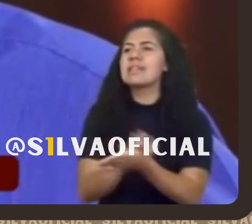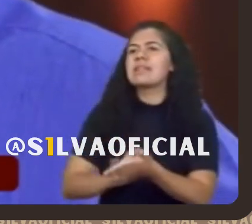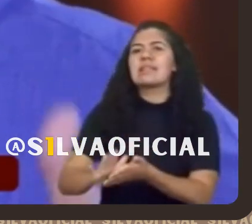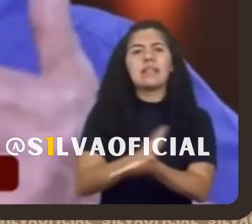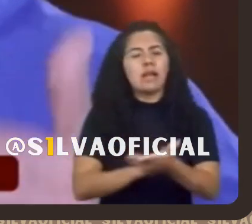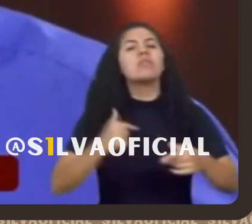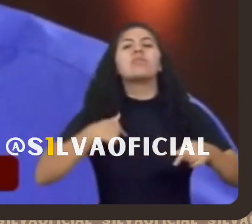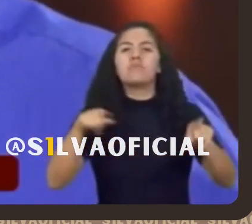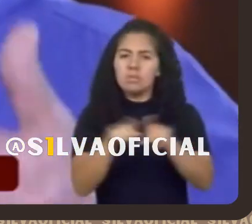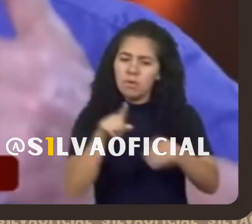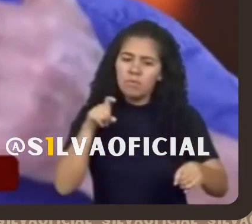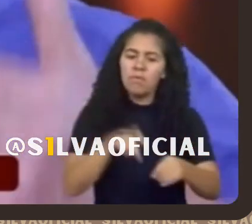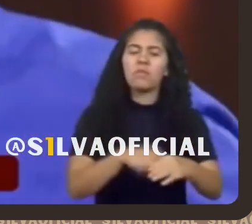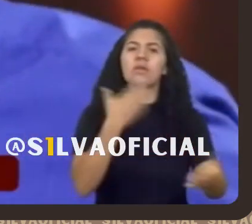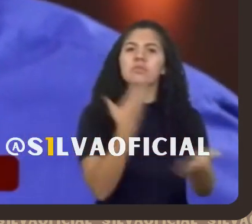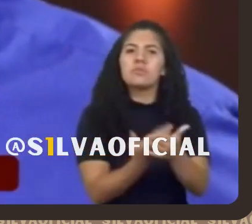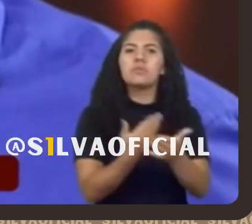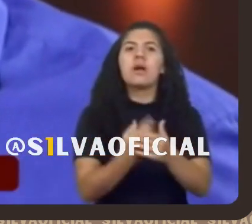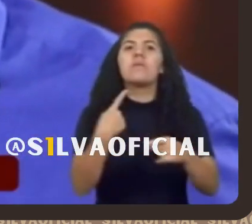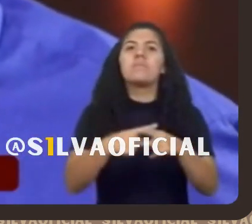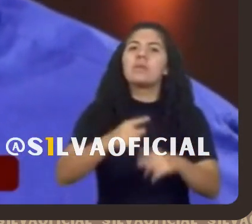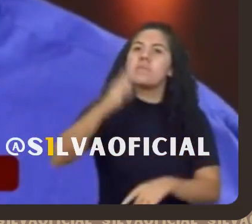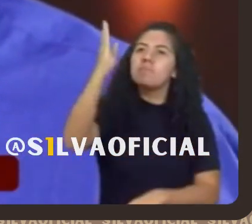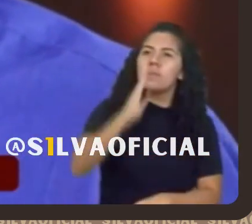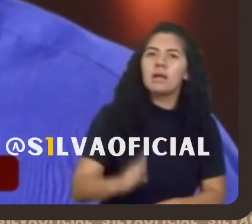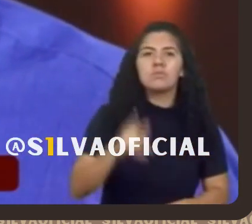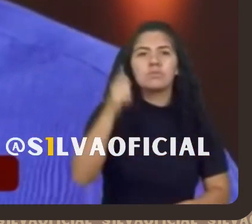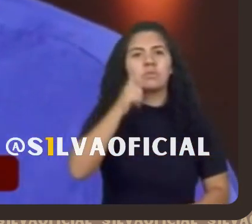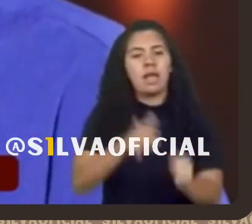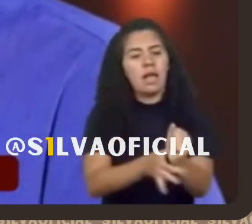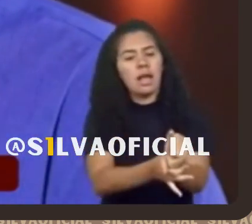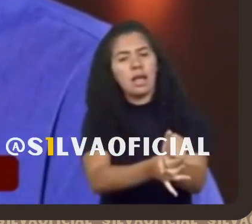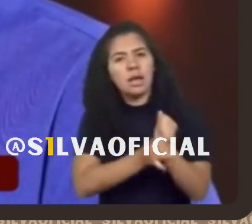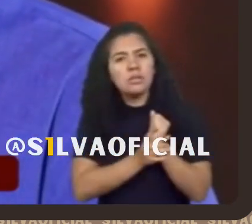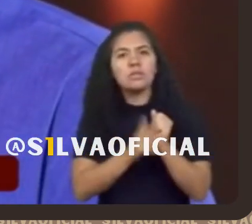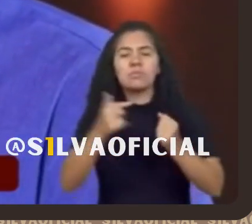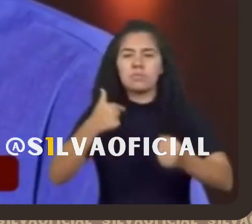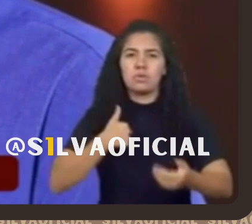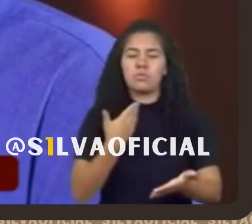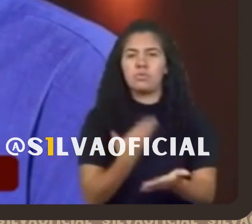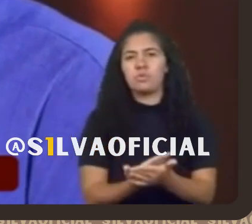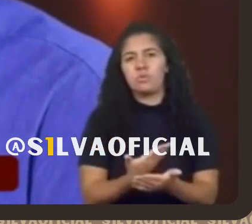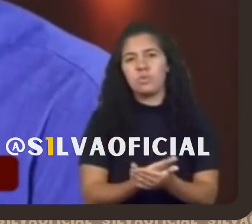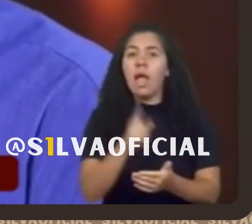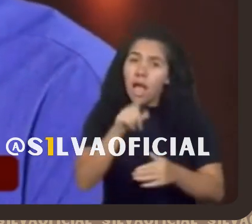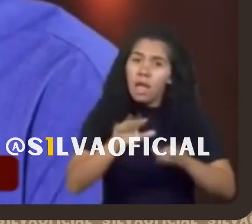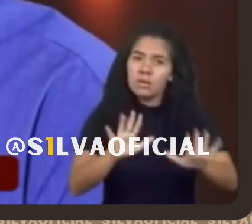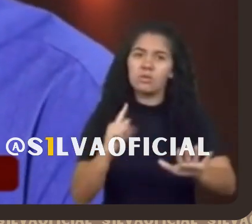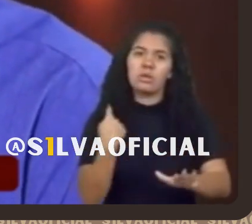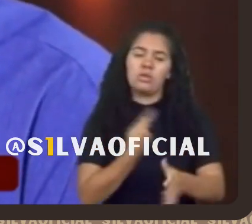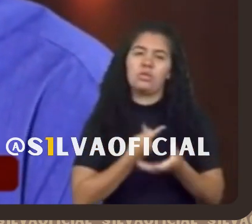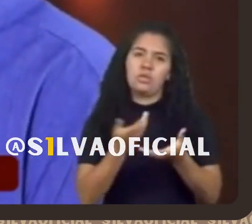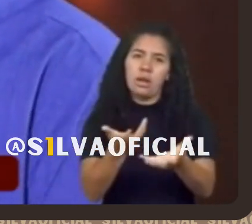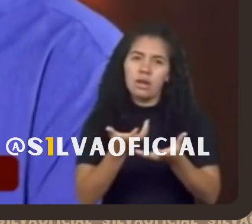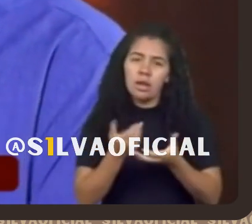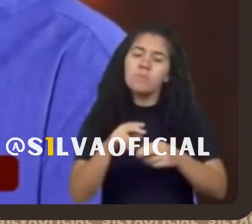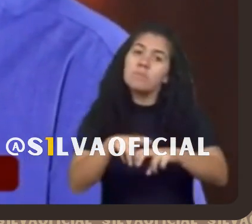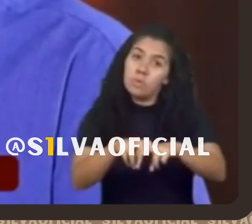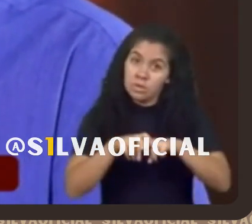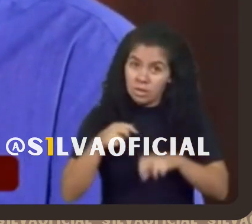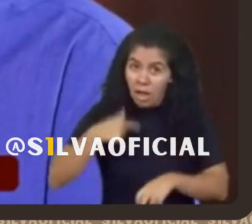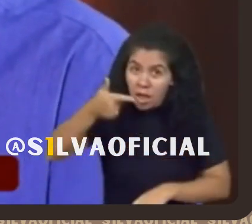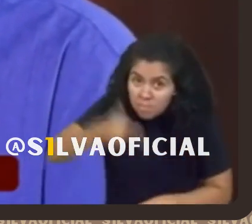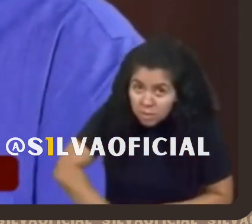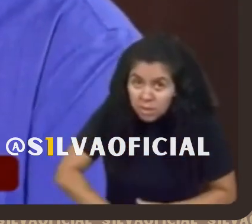vez porque o Brasil está garantindo que eu estude é isso que nós queremos e por isso vou vou repetir